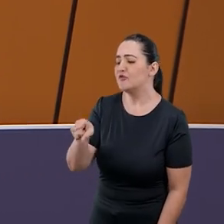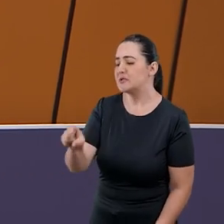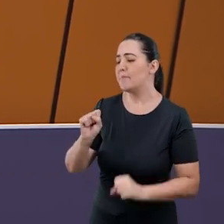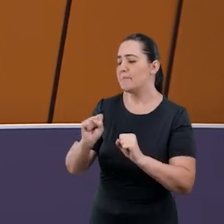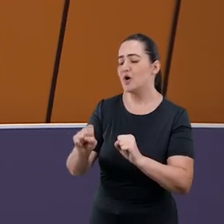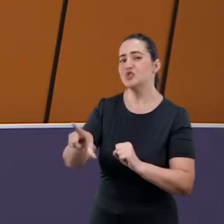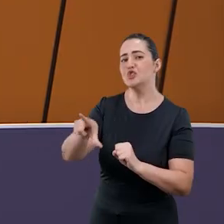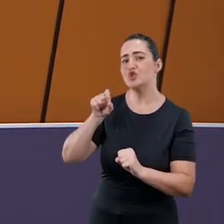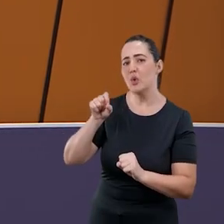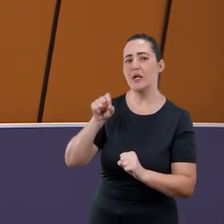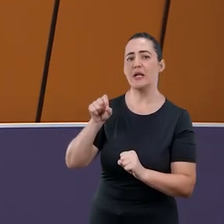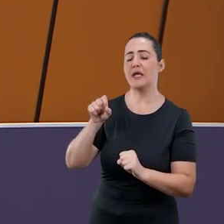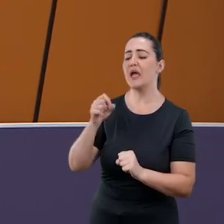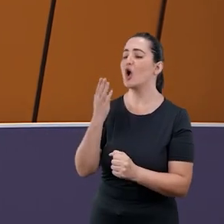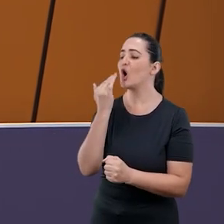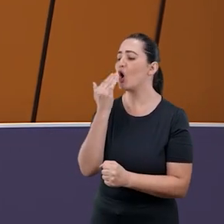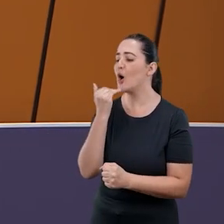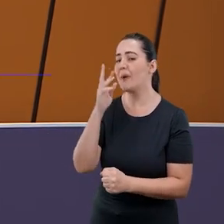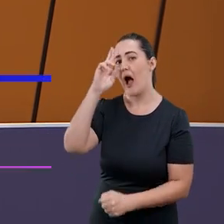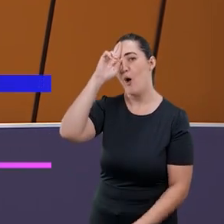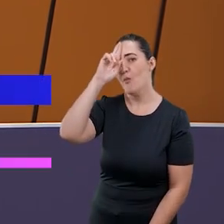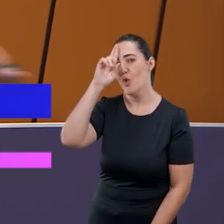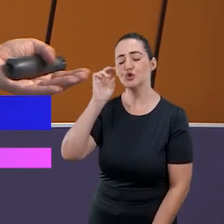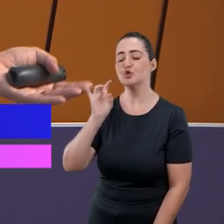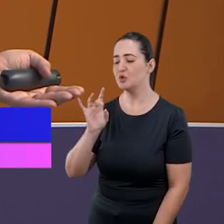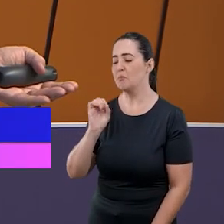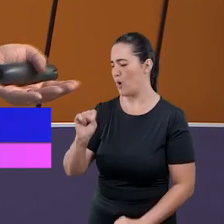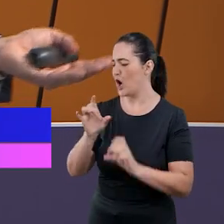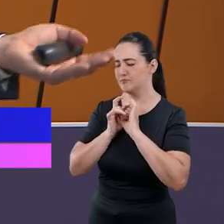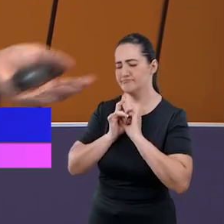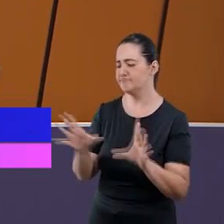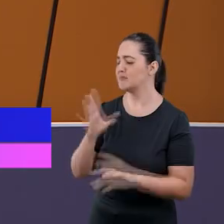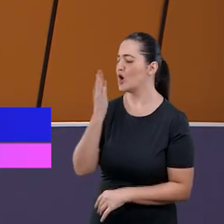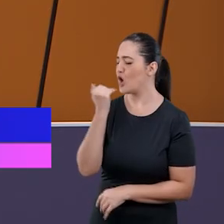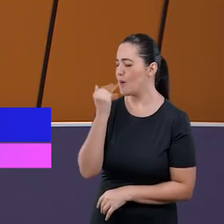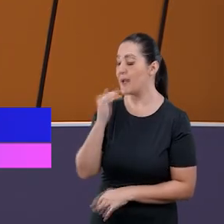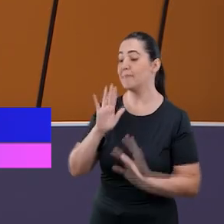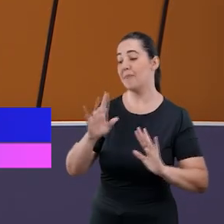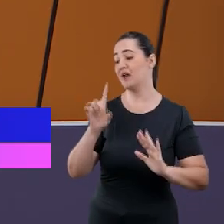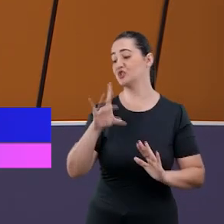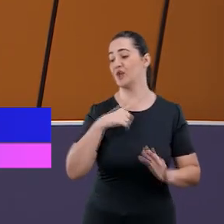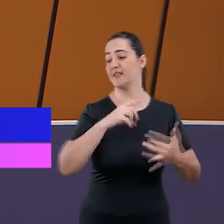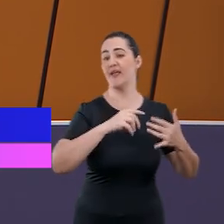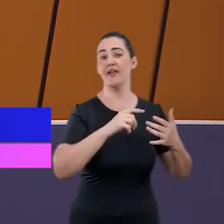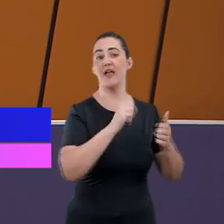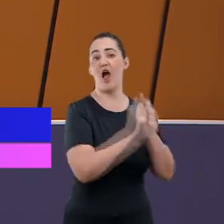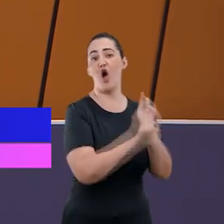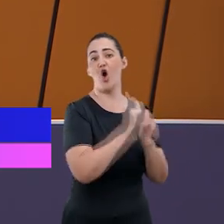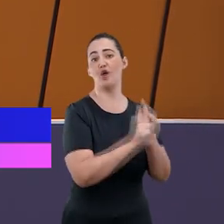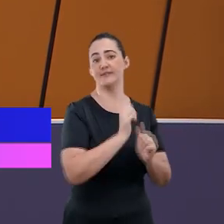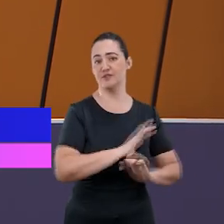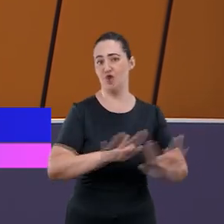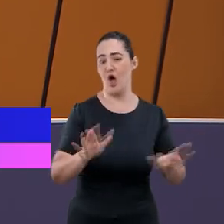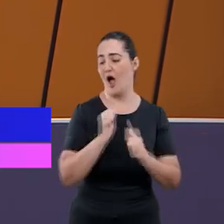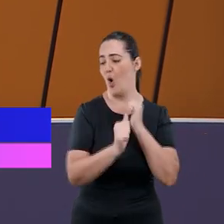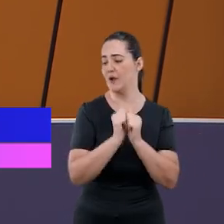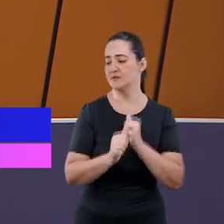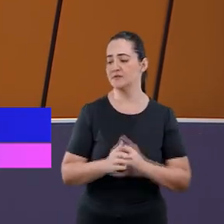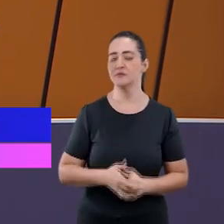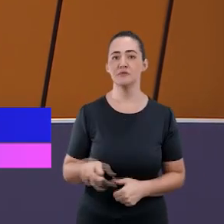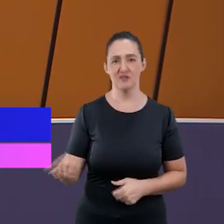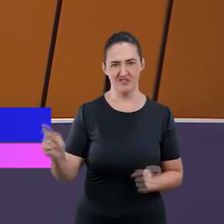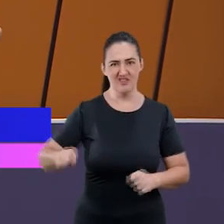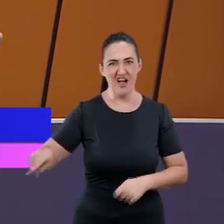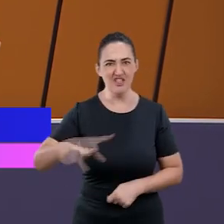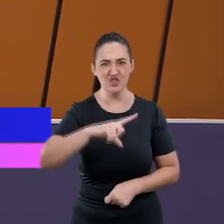arroz. De que adianta a liberdade dela? Nada. Ah, pai, eu quero comer feijão. Não, feijão não tem, só tem arroz. Então, de